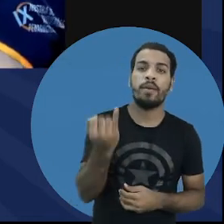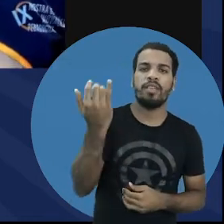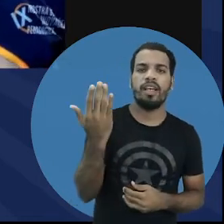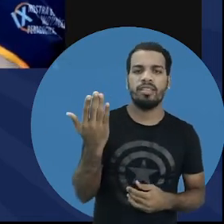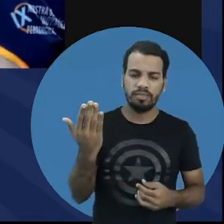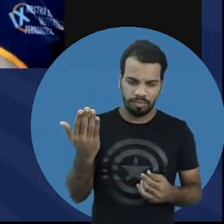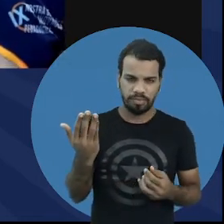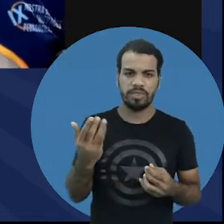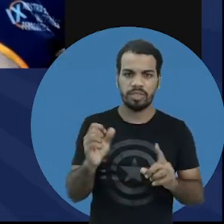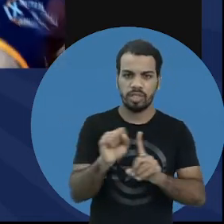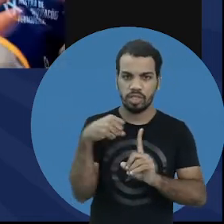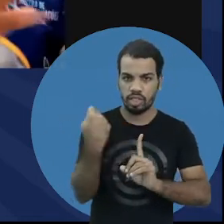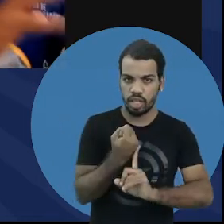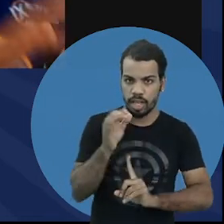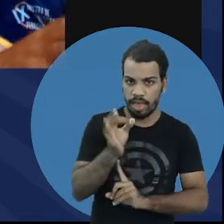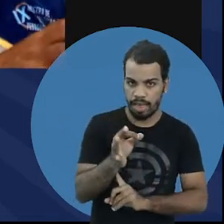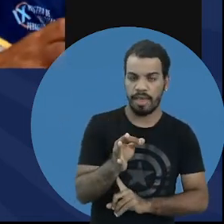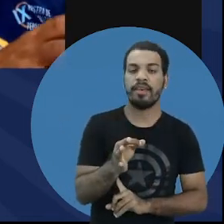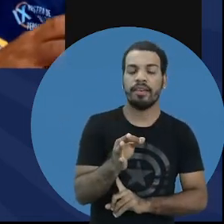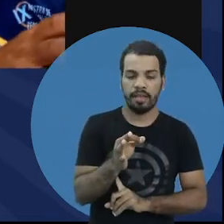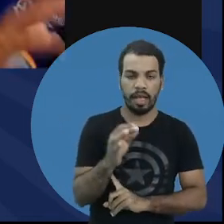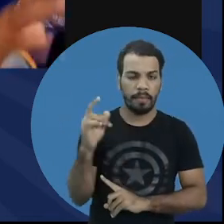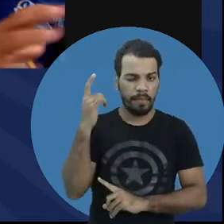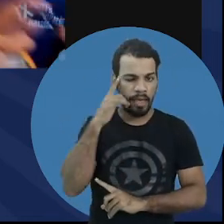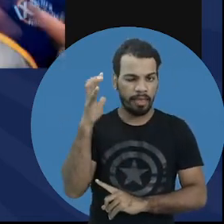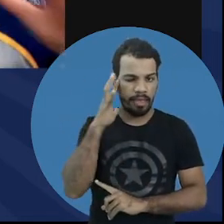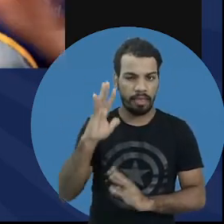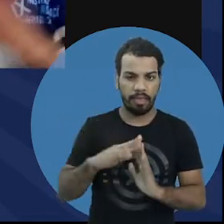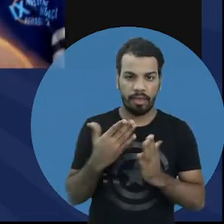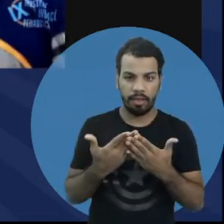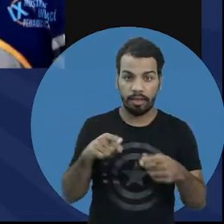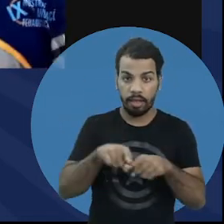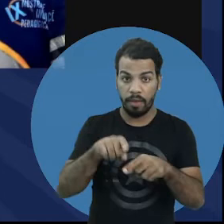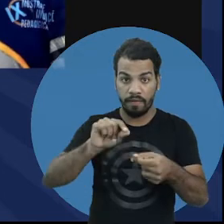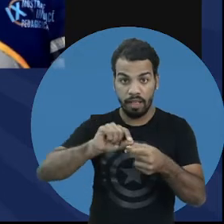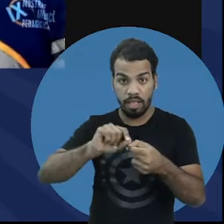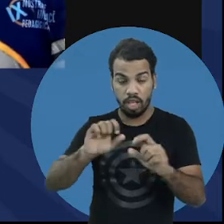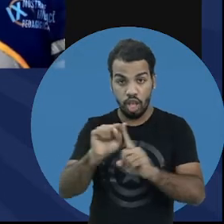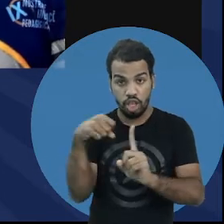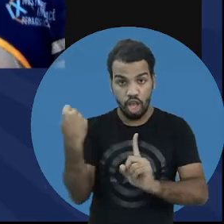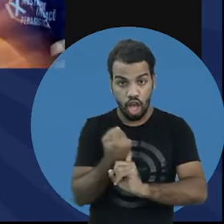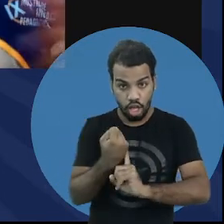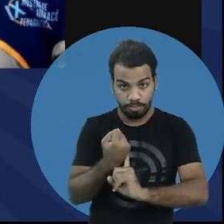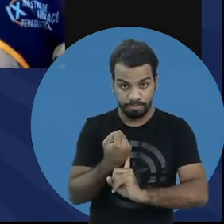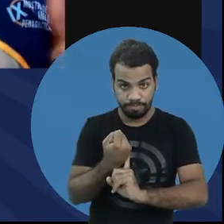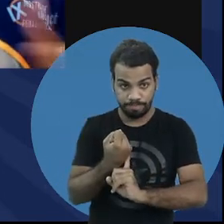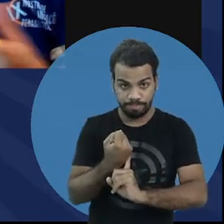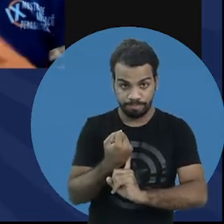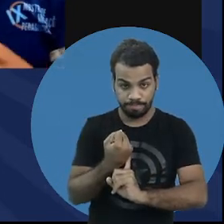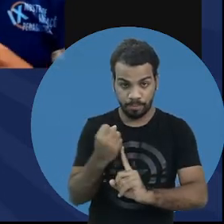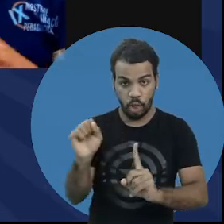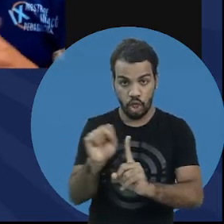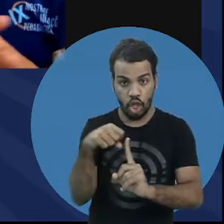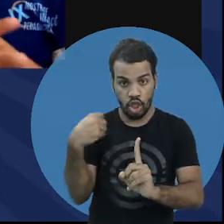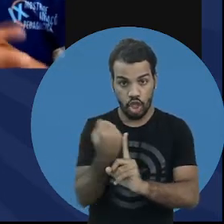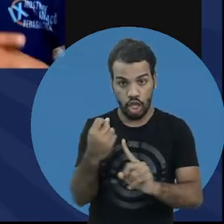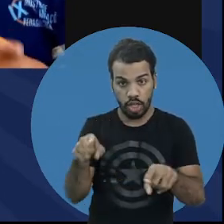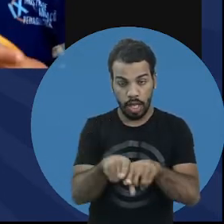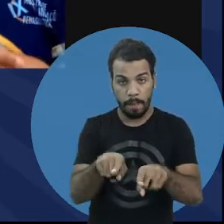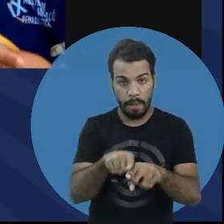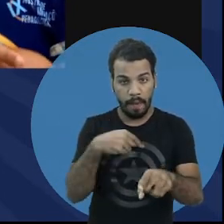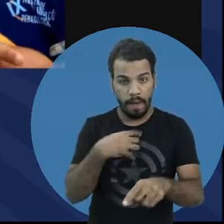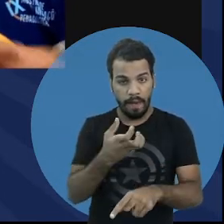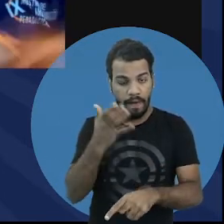relevante na sociedade. É pensando na escola e executando na sociedade. Desta maneira, meninas, eu